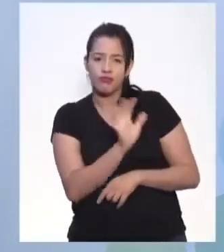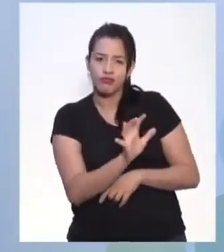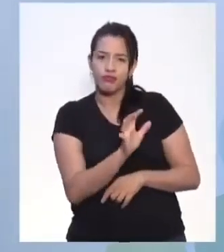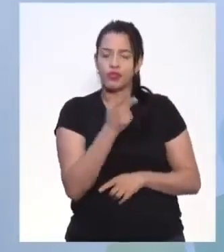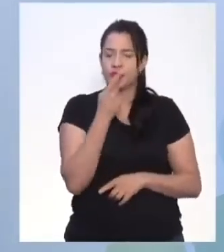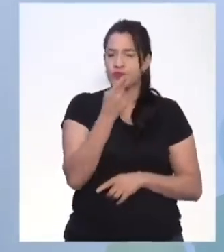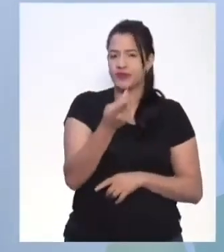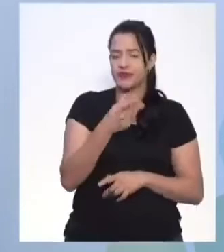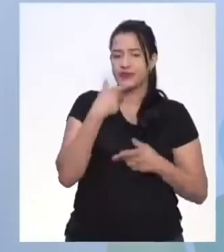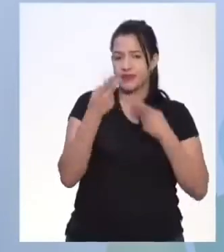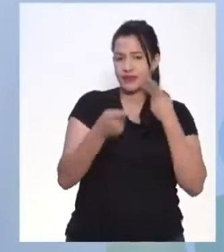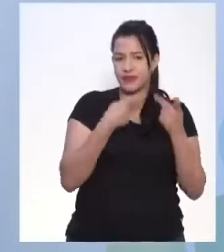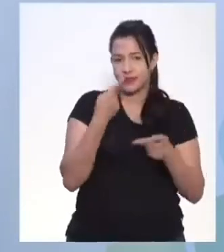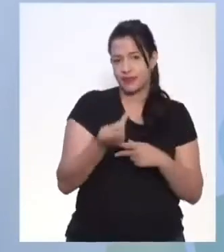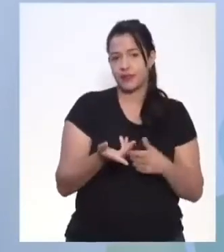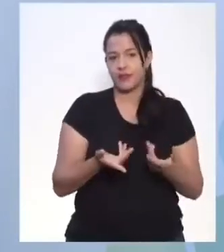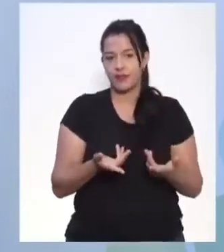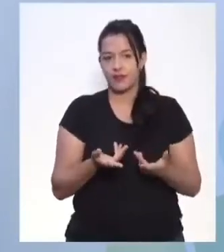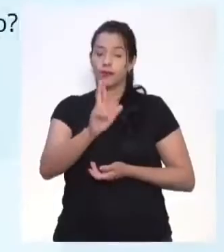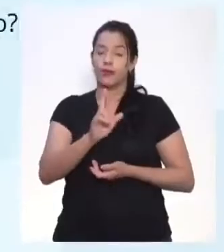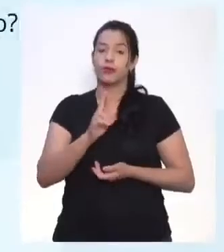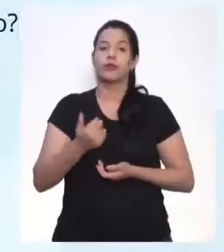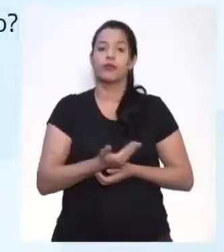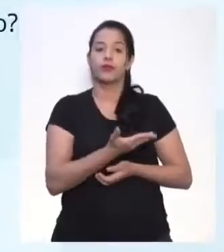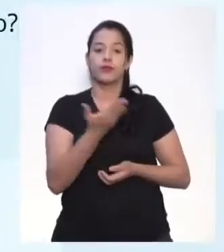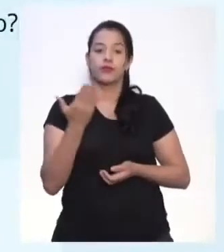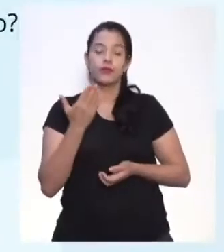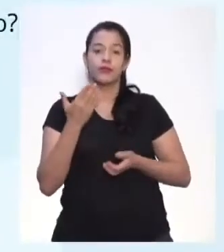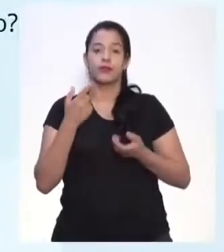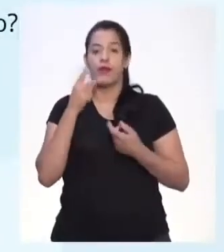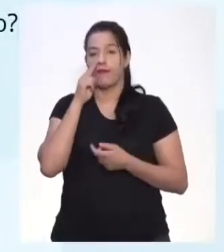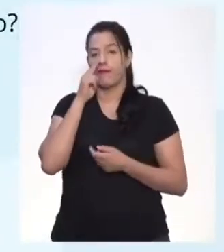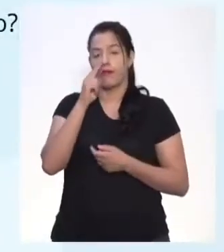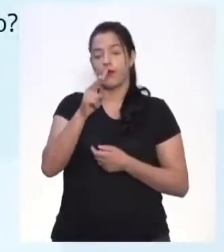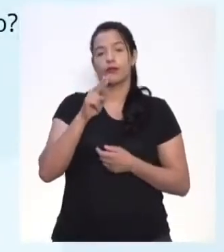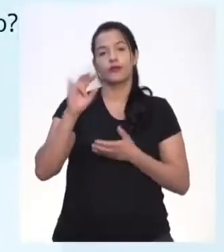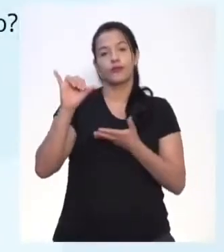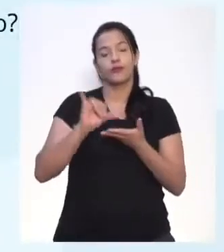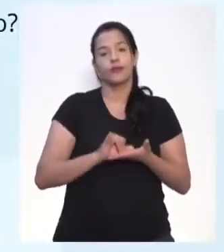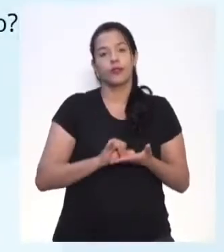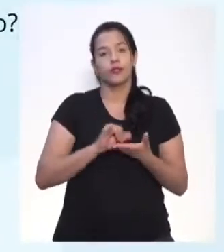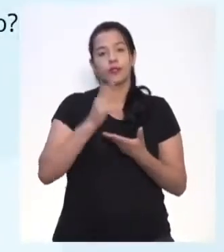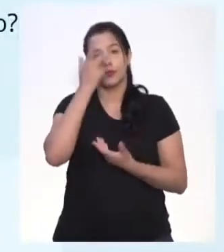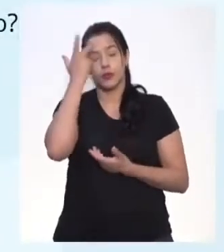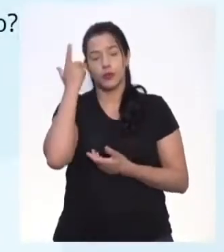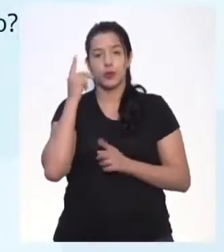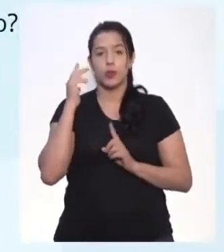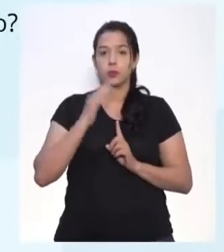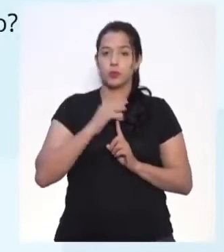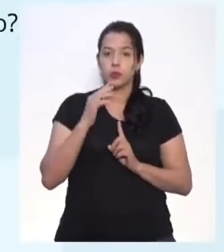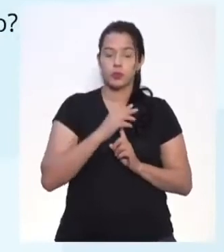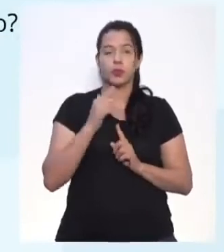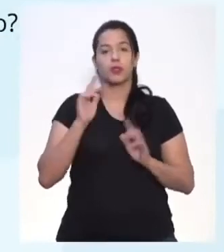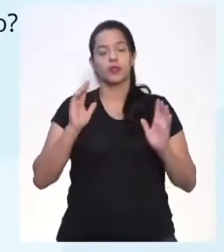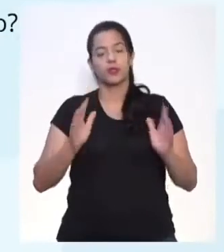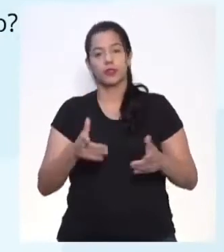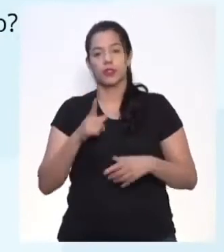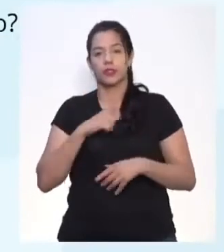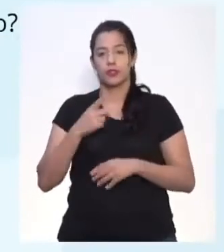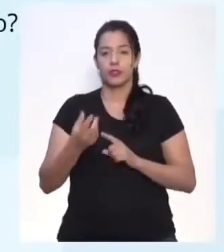se expressa, fala, tá bom? A forte influência dos povos indígenas, que já estavam aqui,